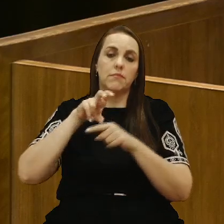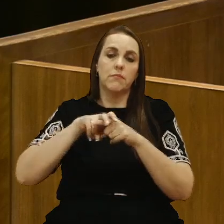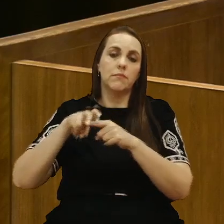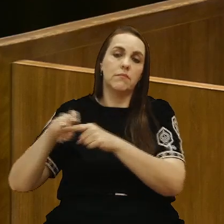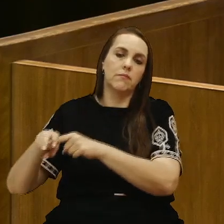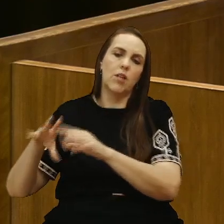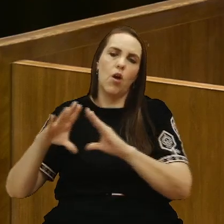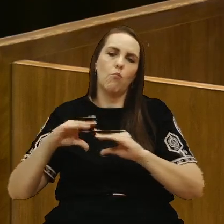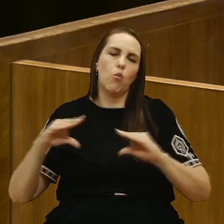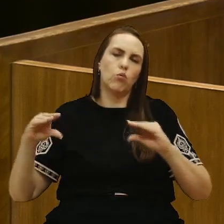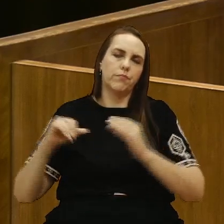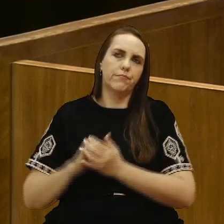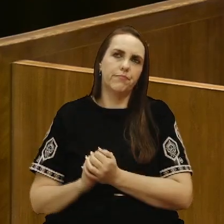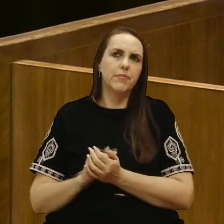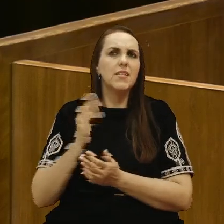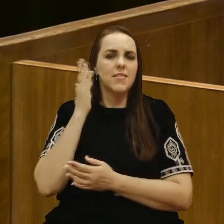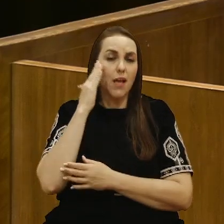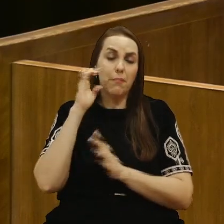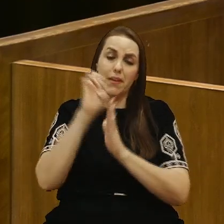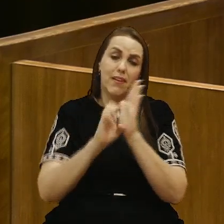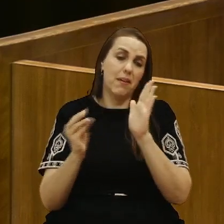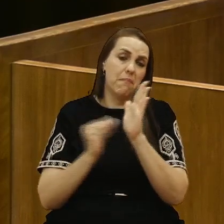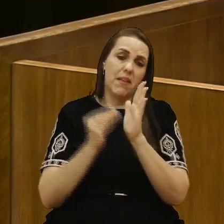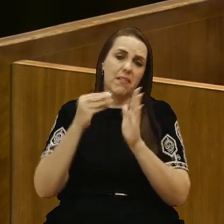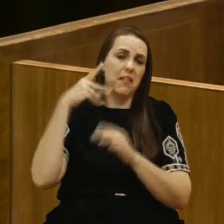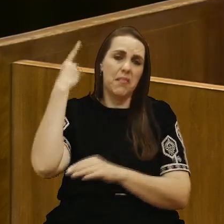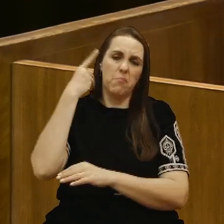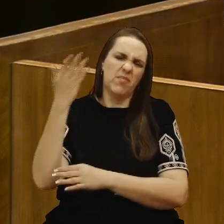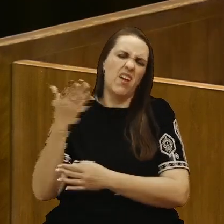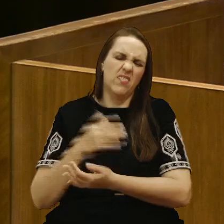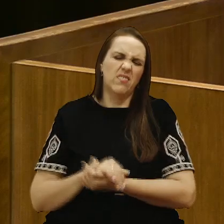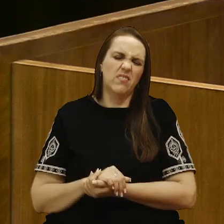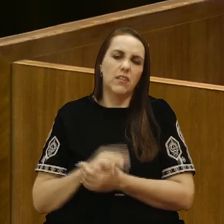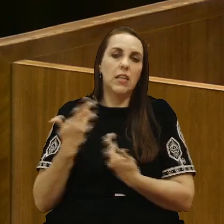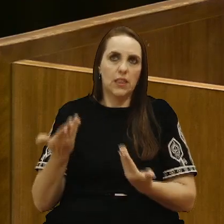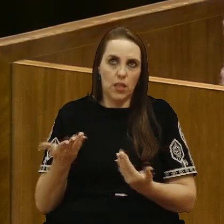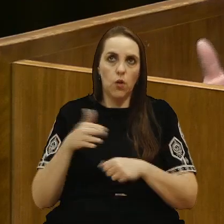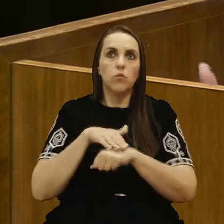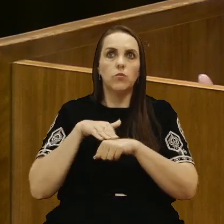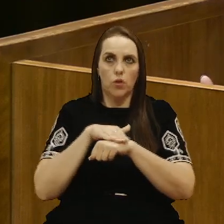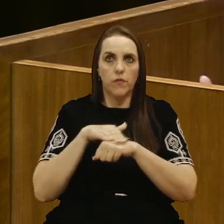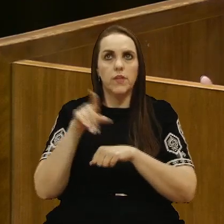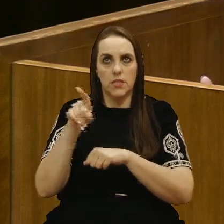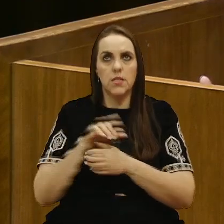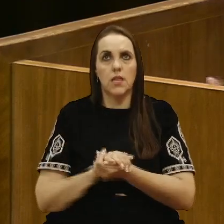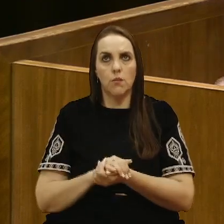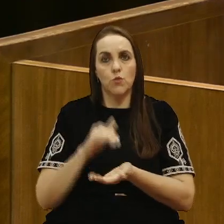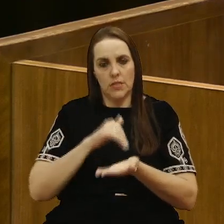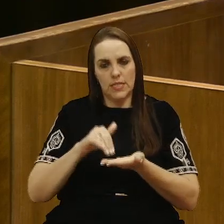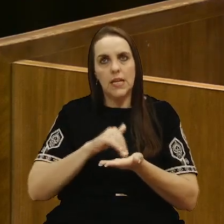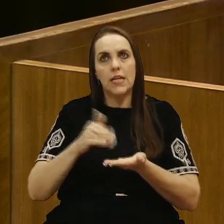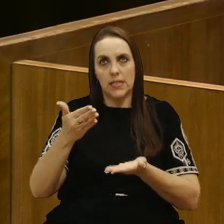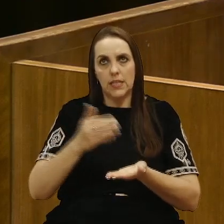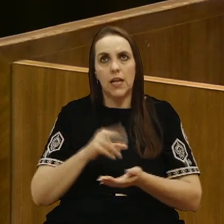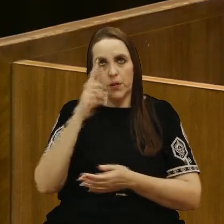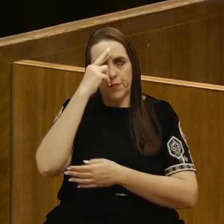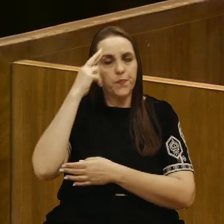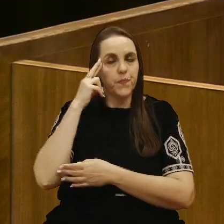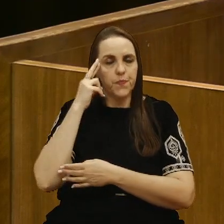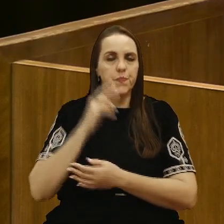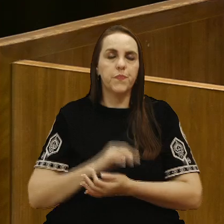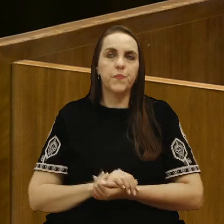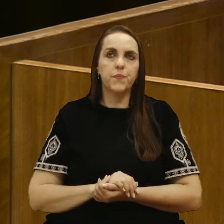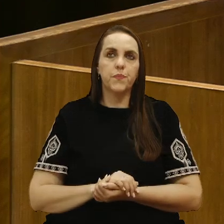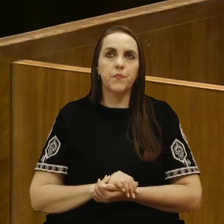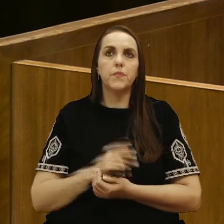gente sabia que isso era emenda do nosso deputado. Então, a gente conversou com o nosso secretário, Rafael Bueno,